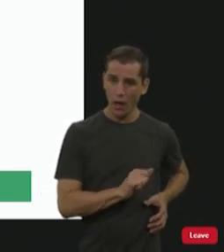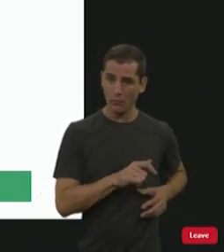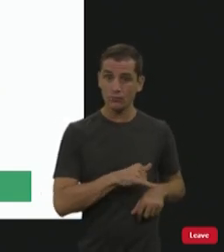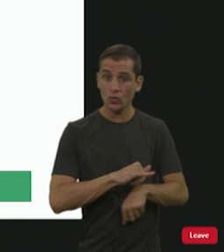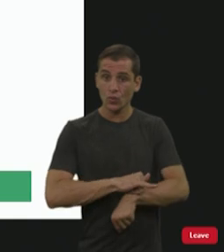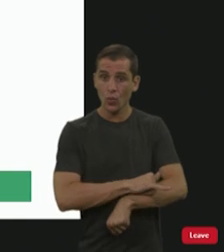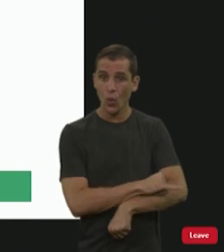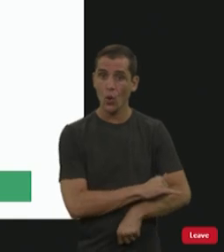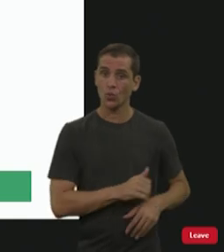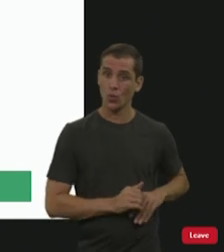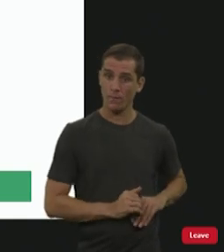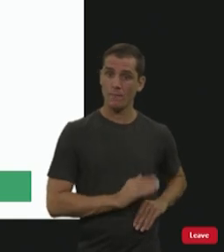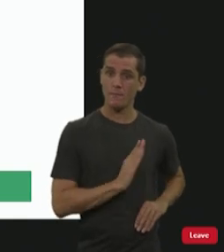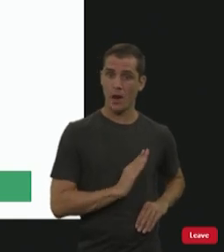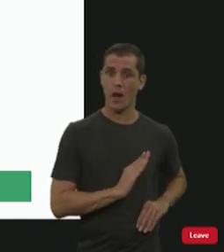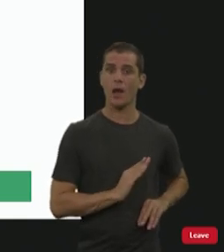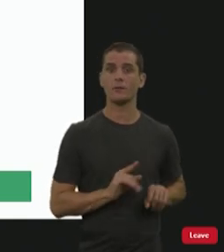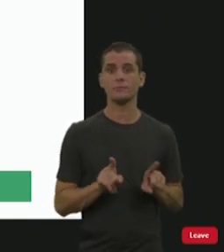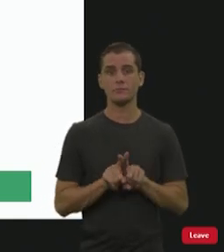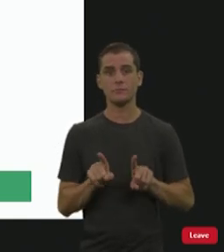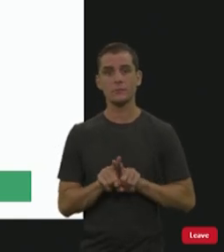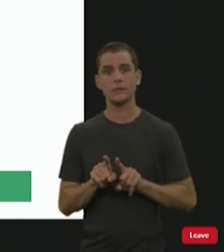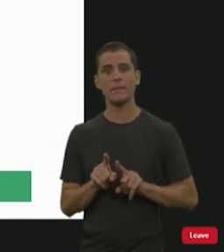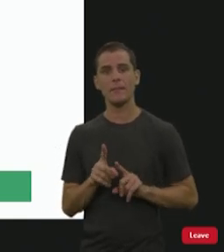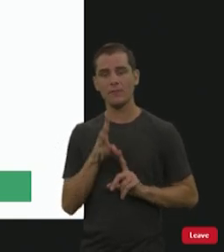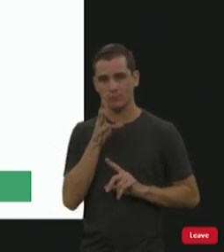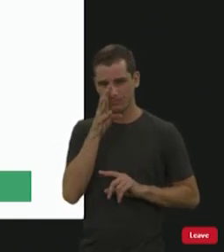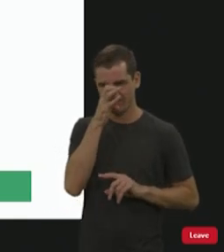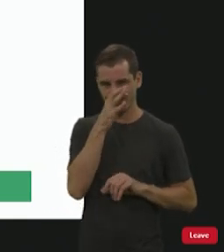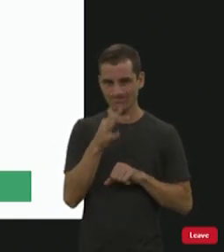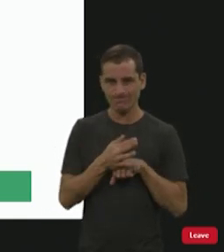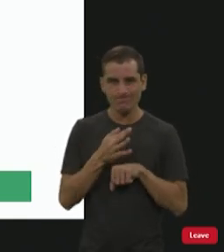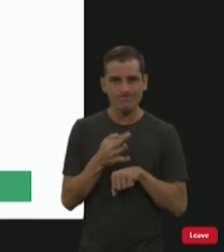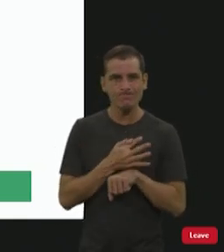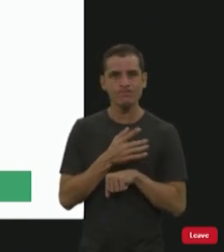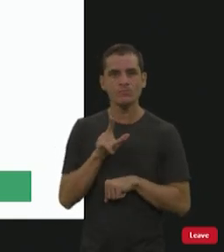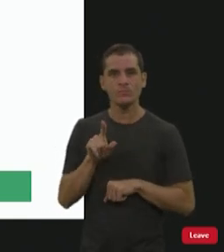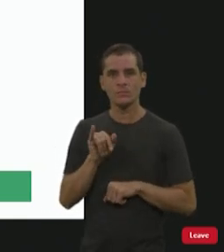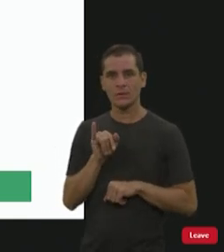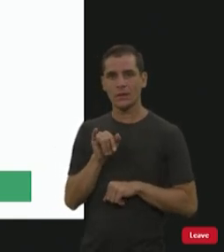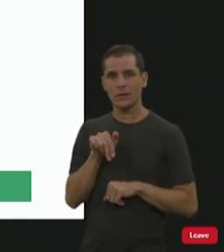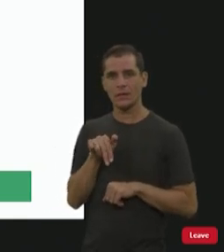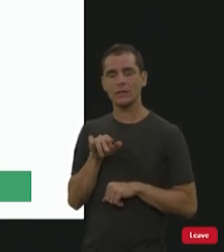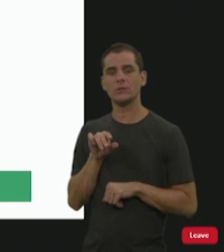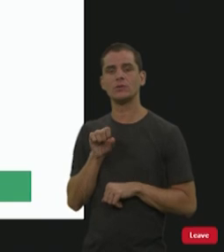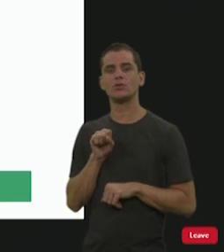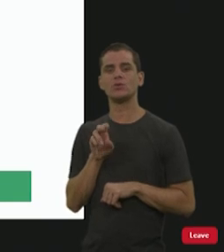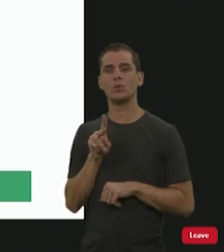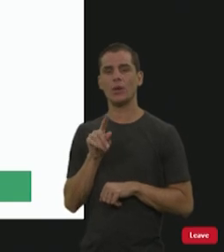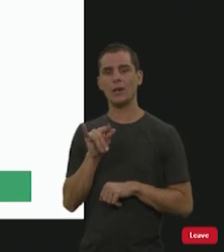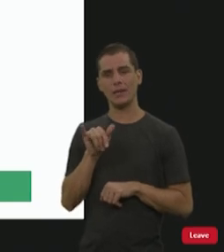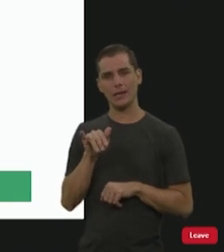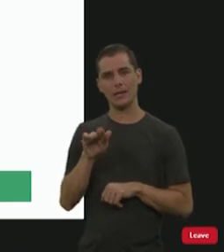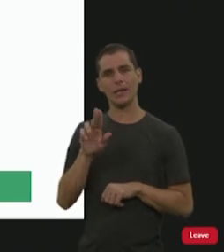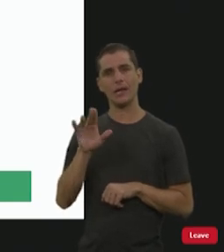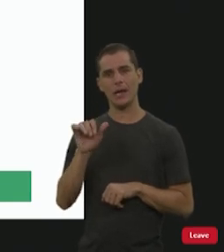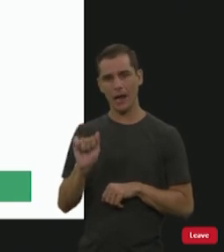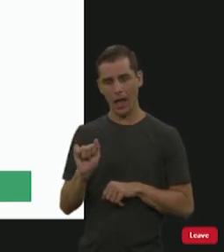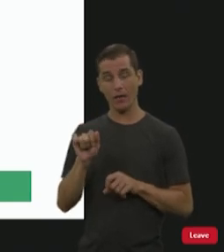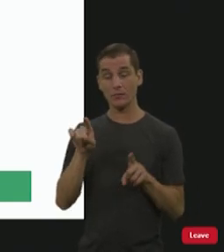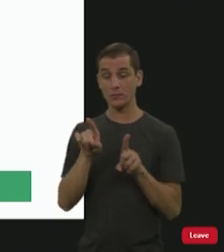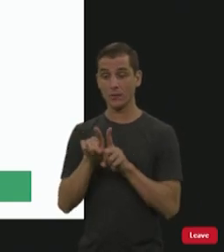possivelmente a resistência insulínica e evolução para diabetes mellitus, verdade, e na alteração da gordura,